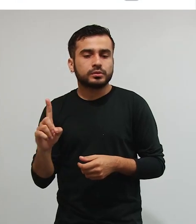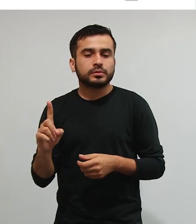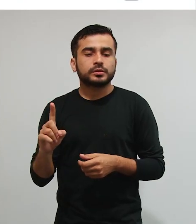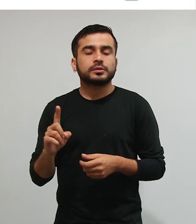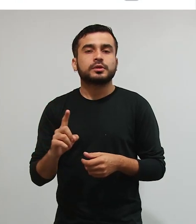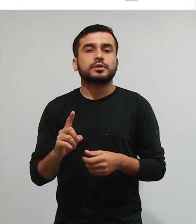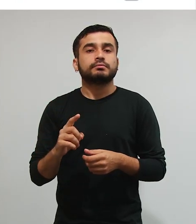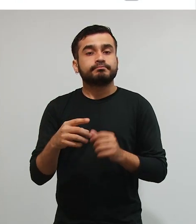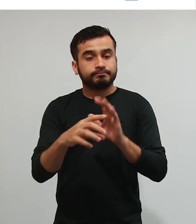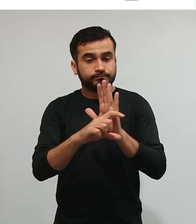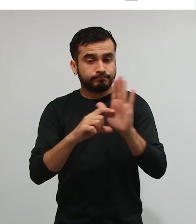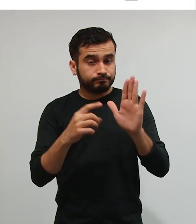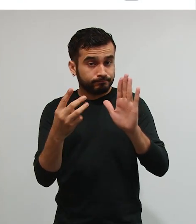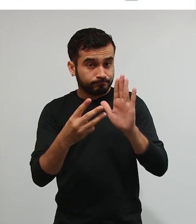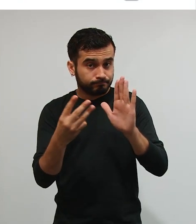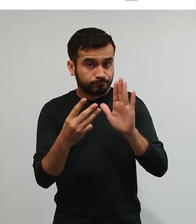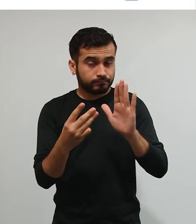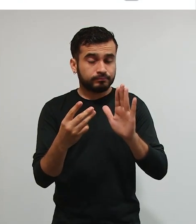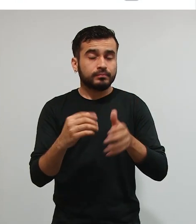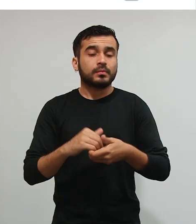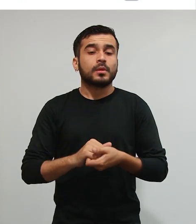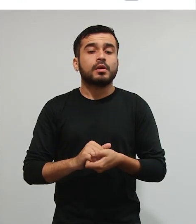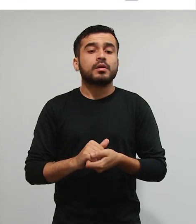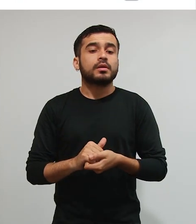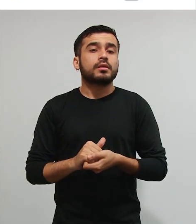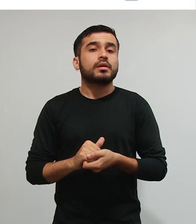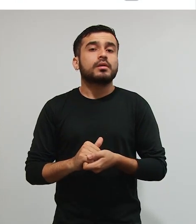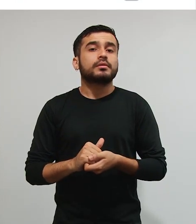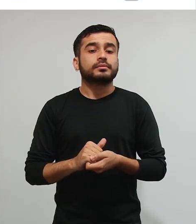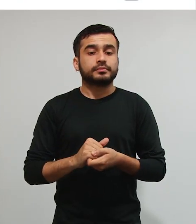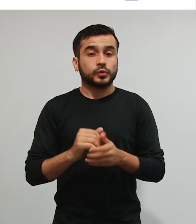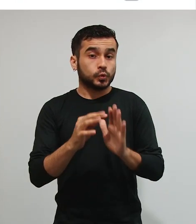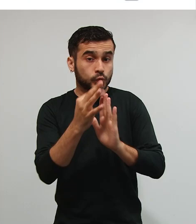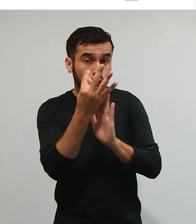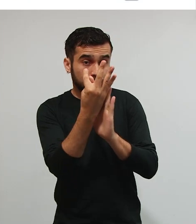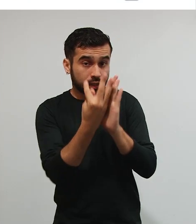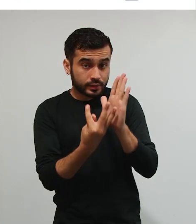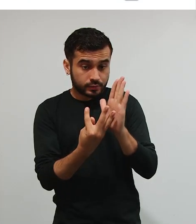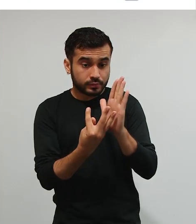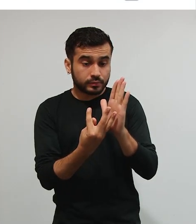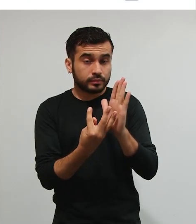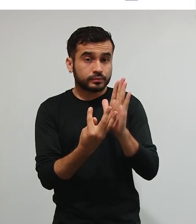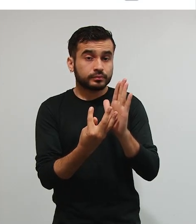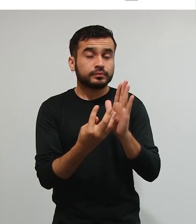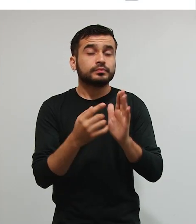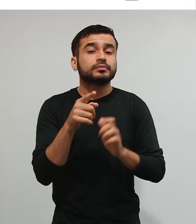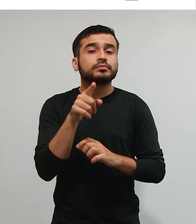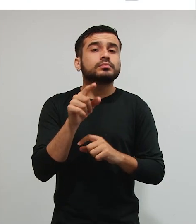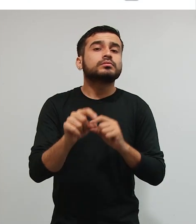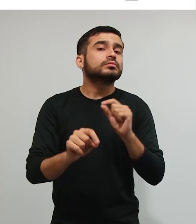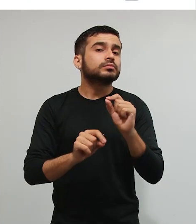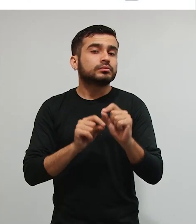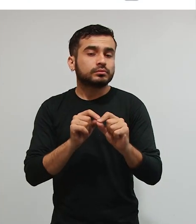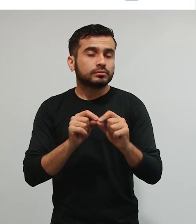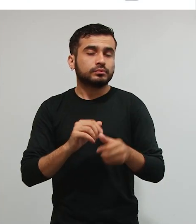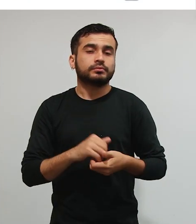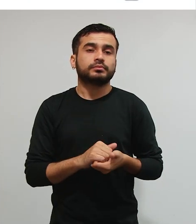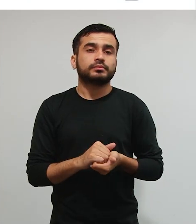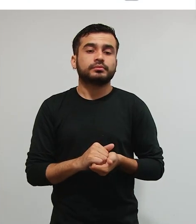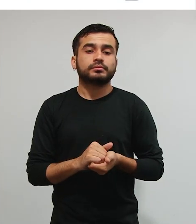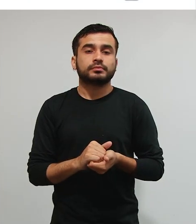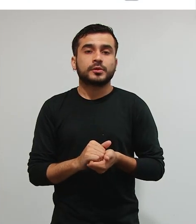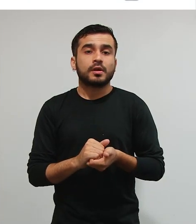então, não vou colocar no último, vou colocar no terceiro momento. No terceiro momento do texto. né? No terceiro momento, você